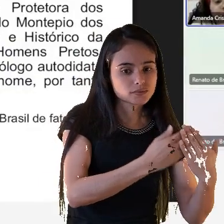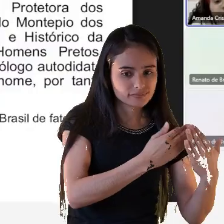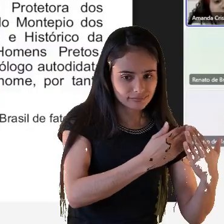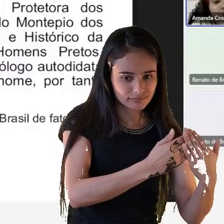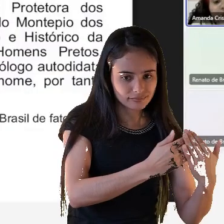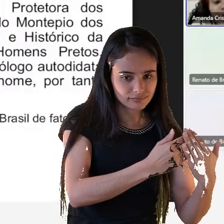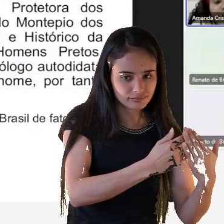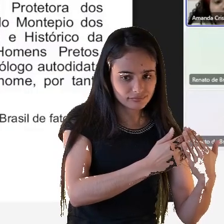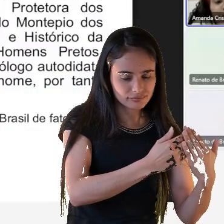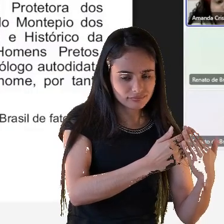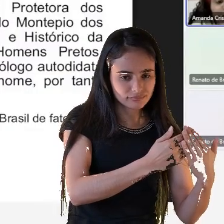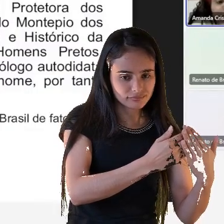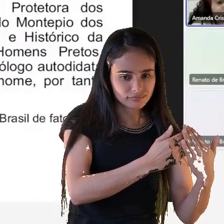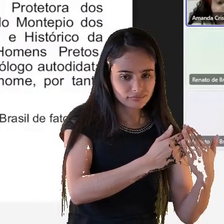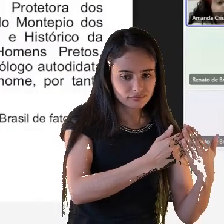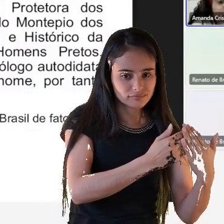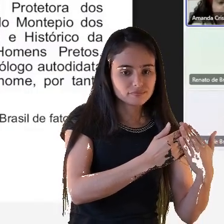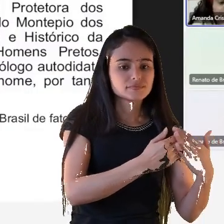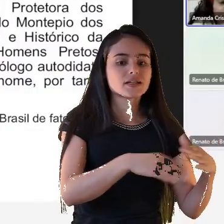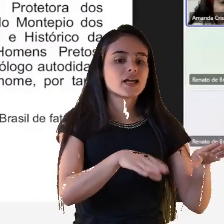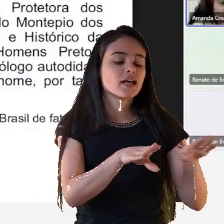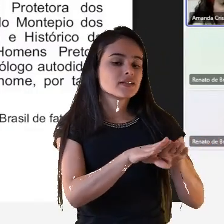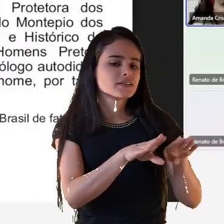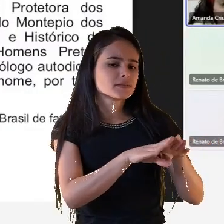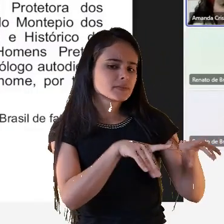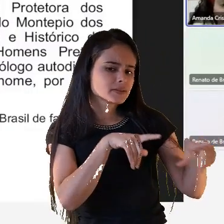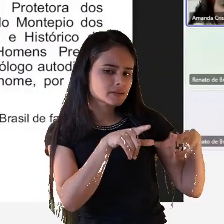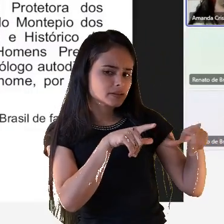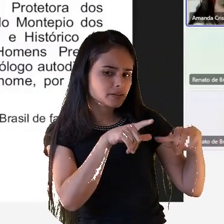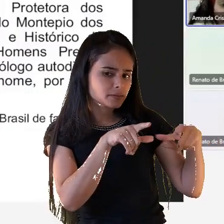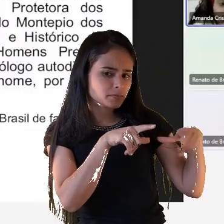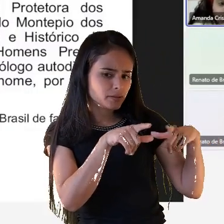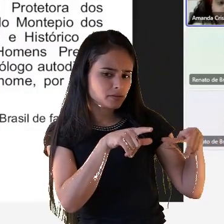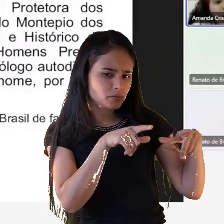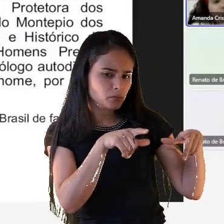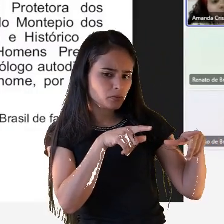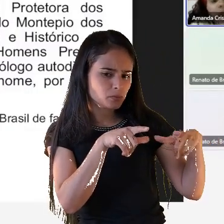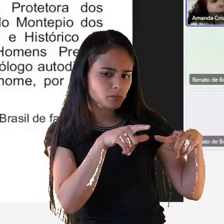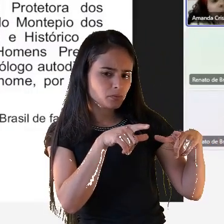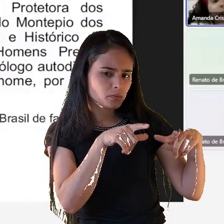sócio da Sociedade Protetora do Desvalidos,